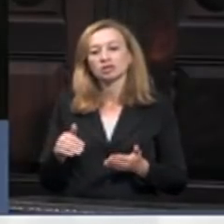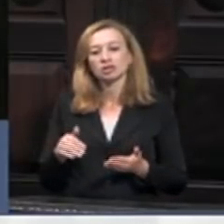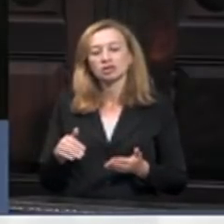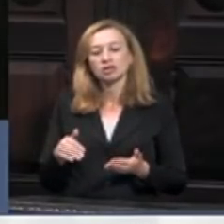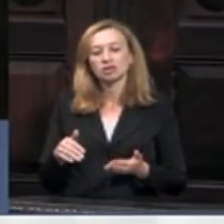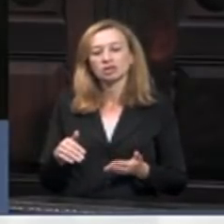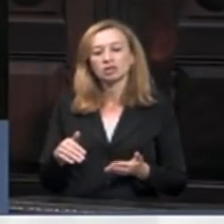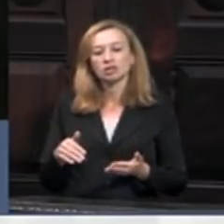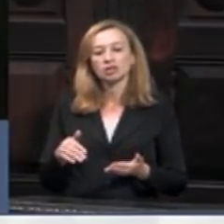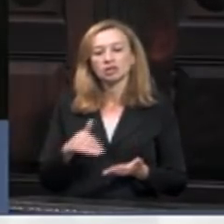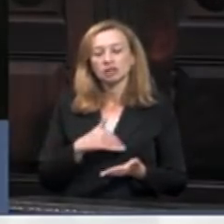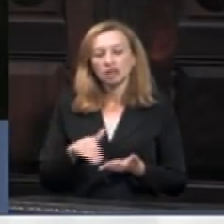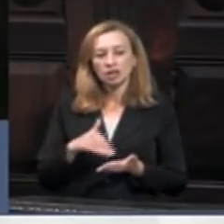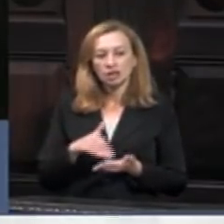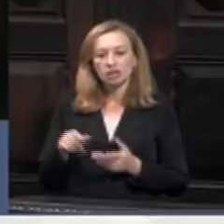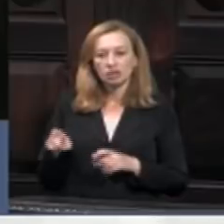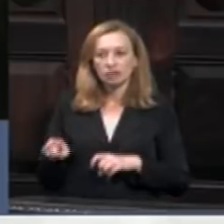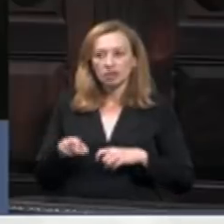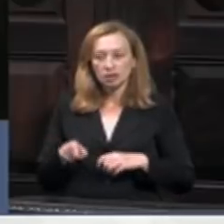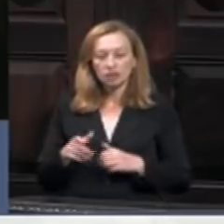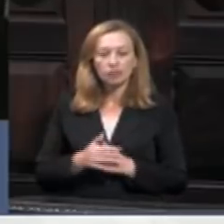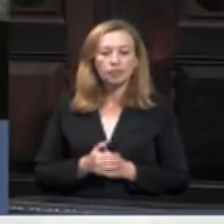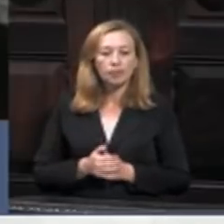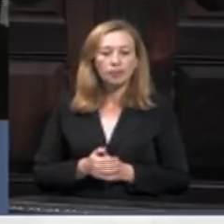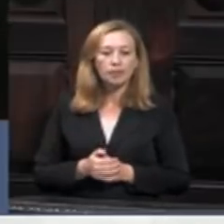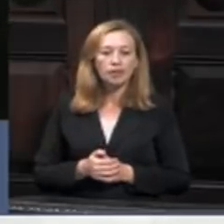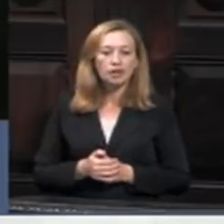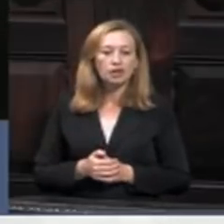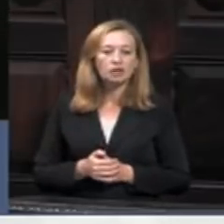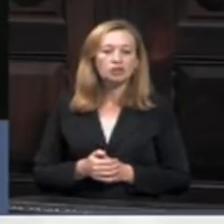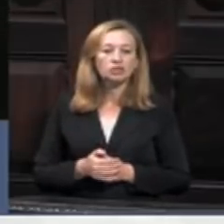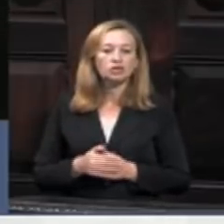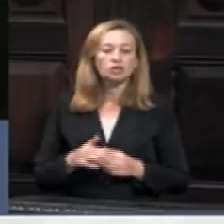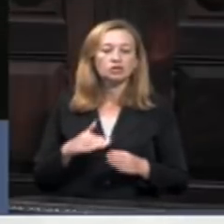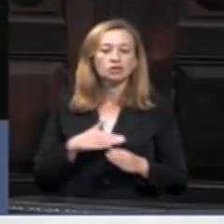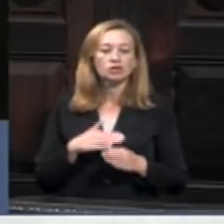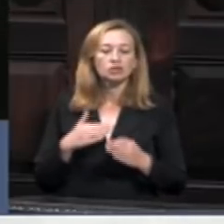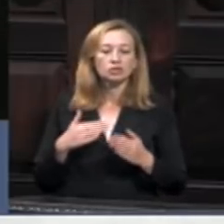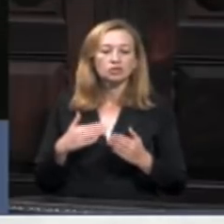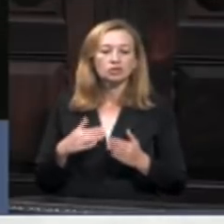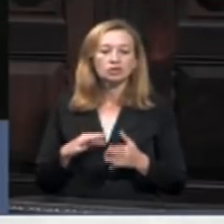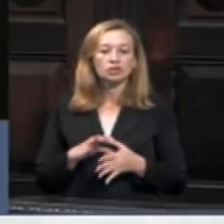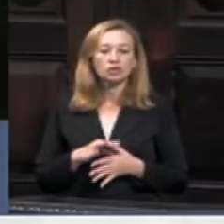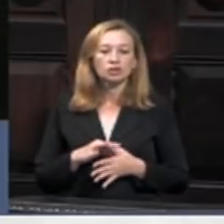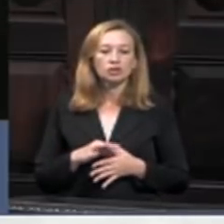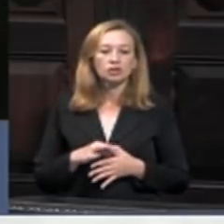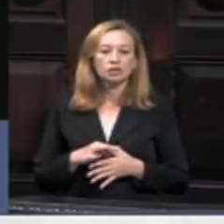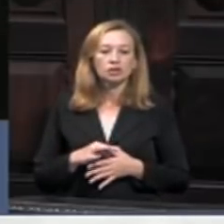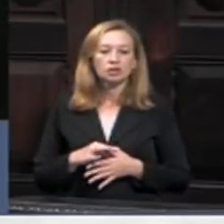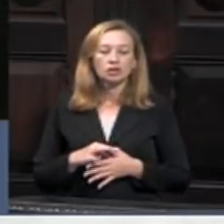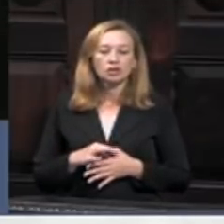deputado Luiz Paulo Prevente e os representantes dos servidores do Banerj.